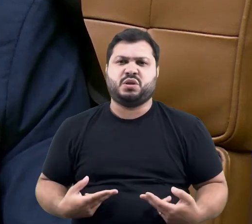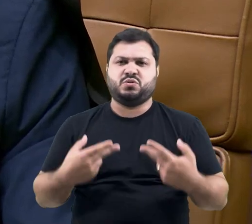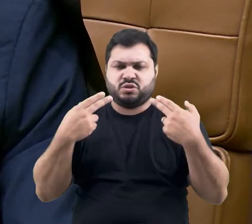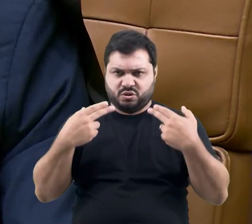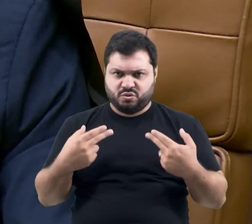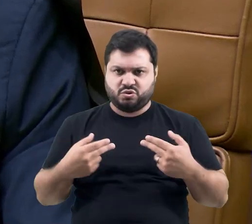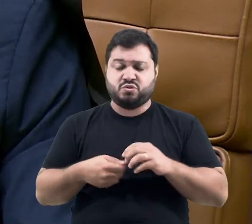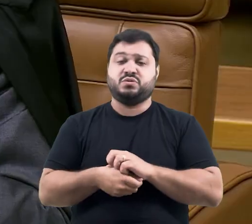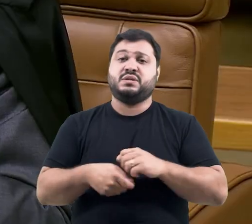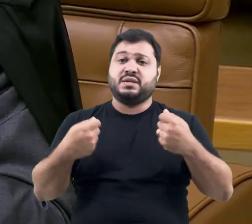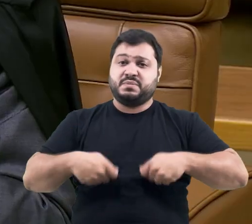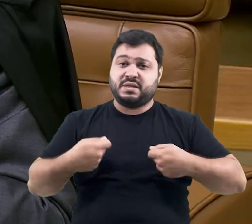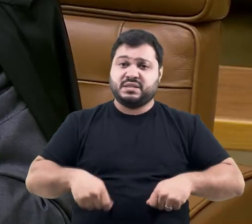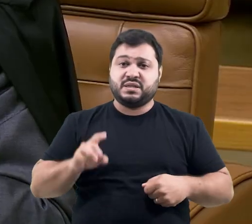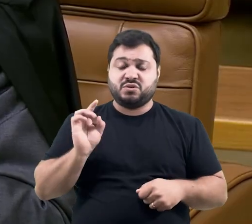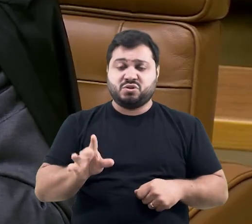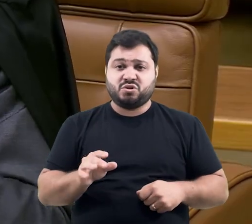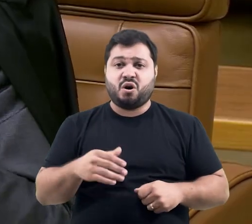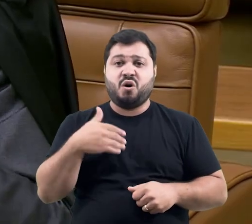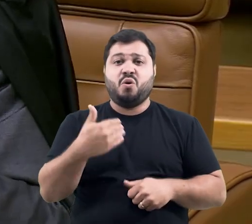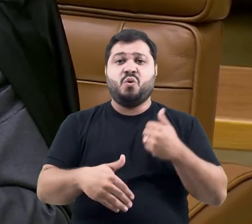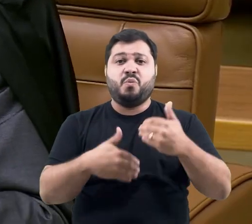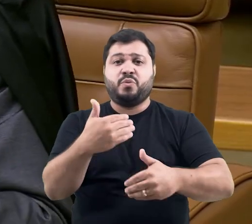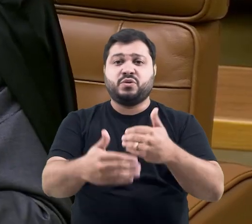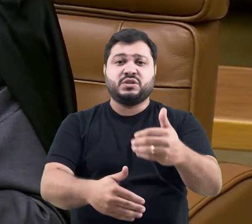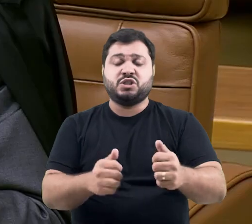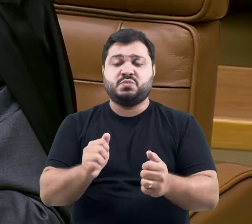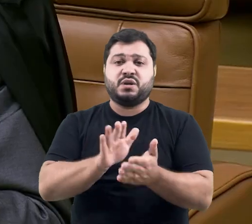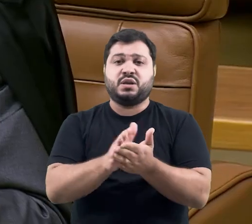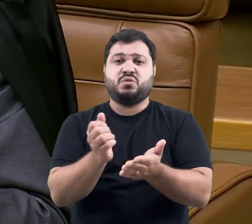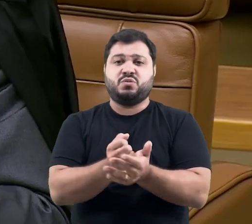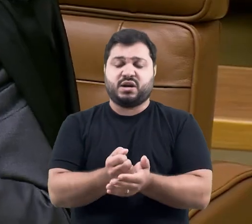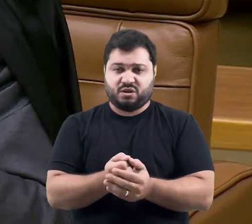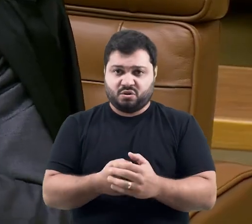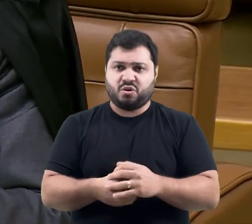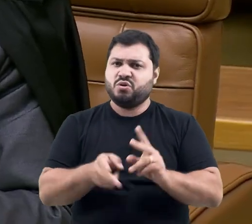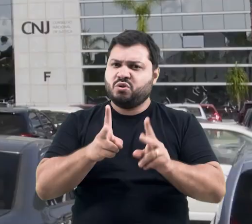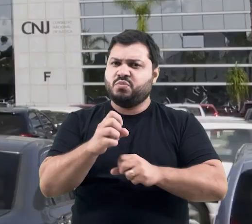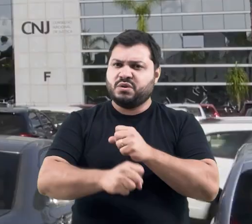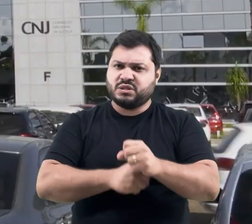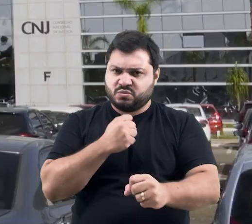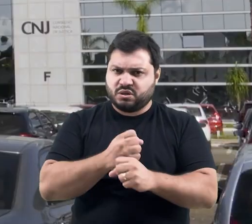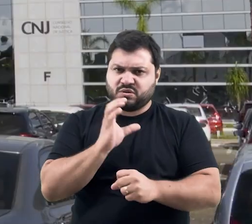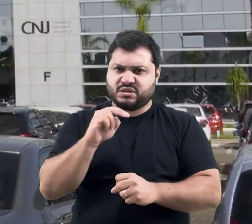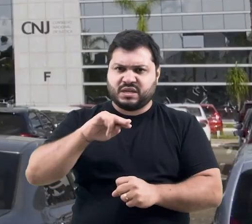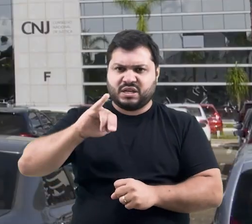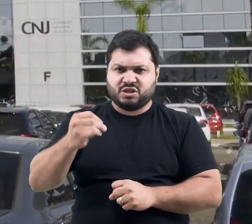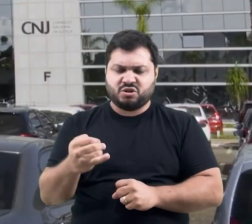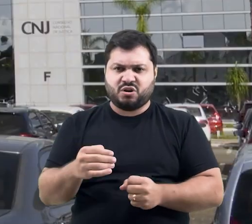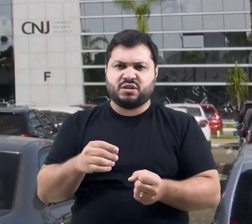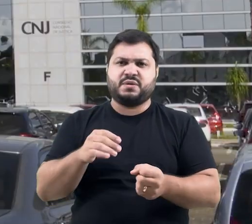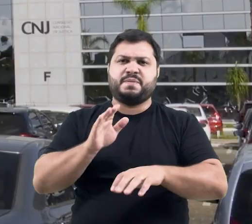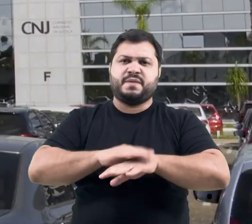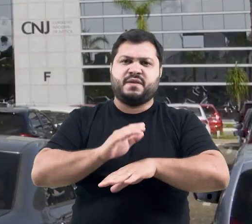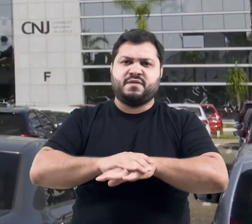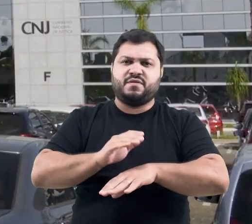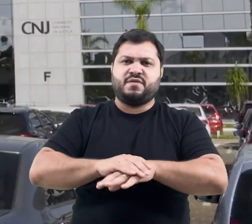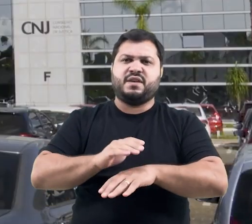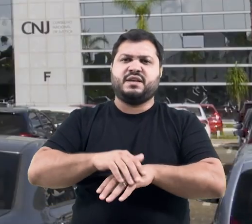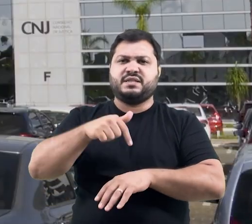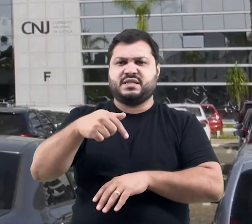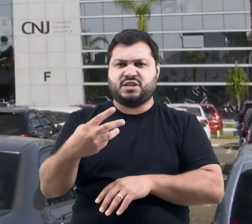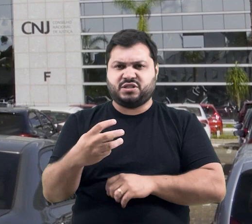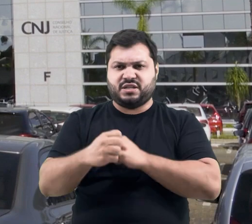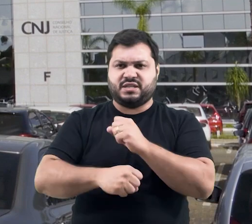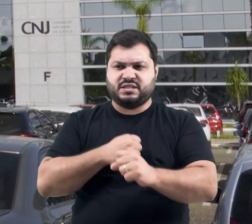procedimentos cirúrgicos, sendo necessário apenas o procedimento no cartório. No mesmo ano, o CNJ editou o